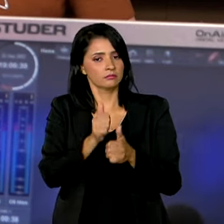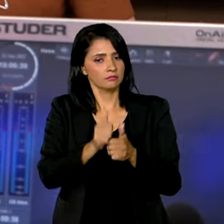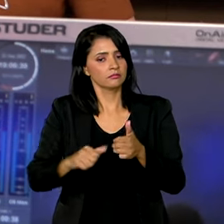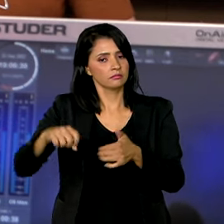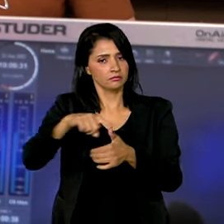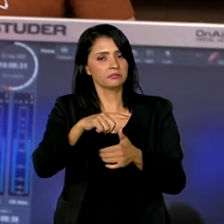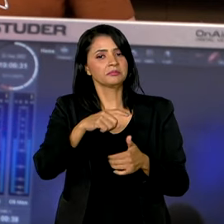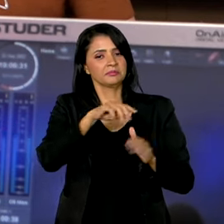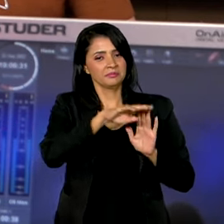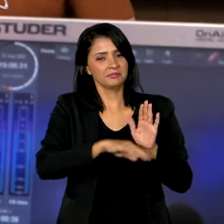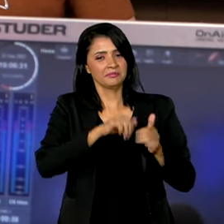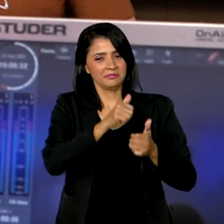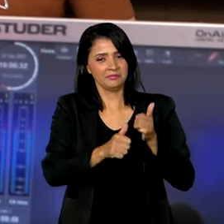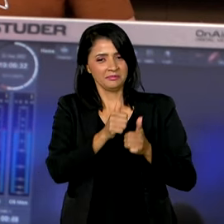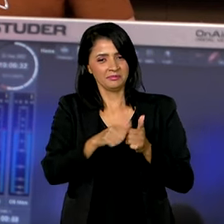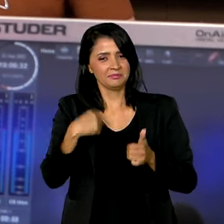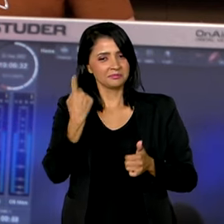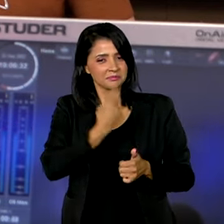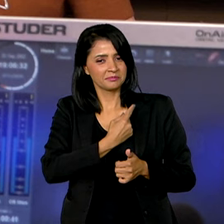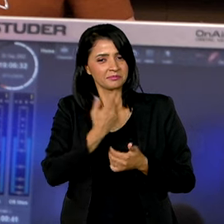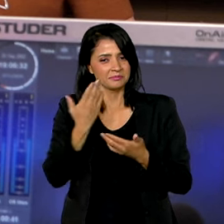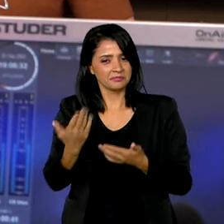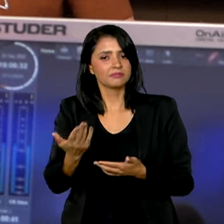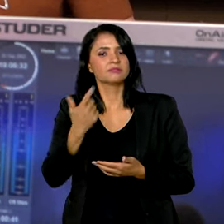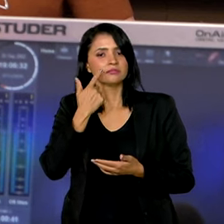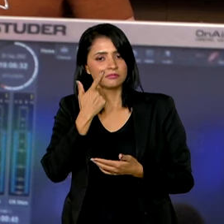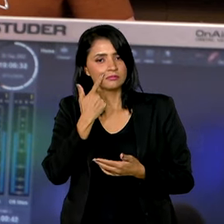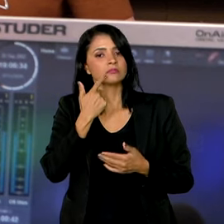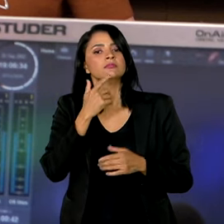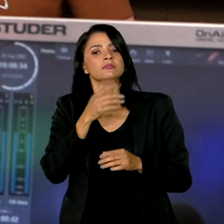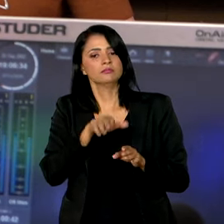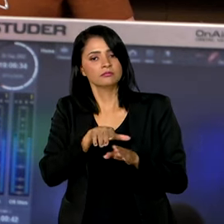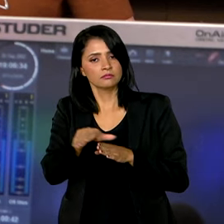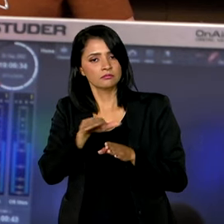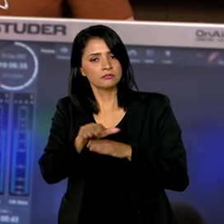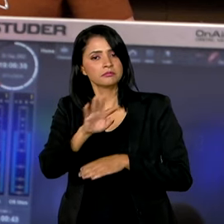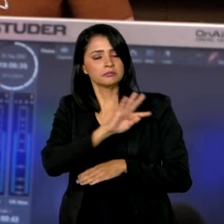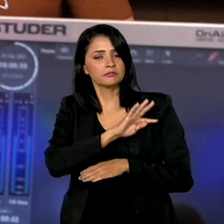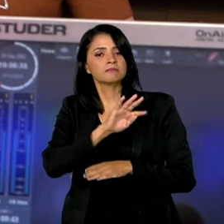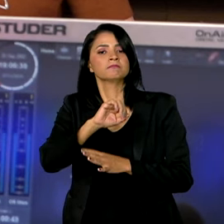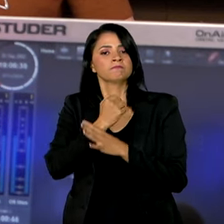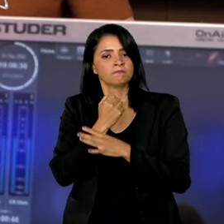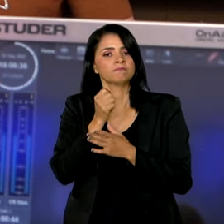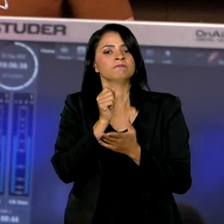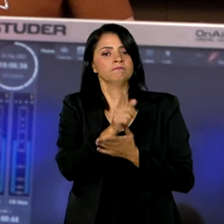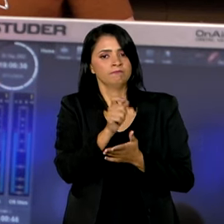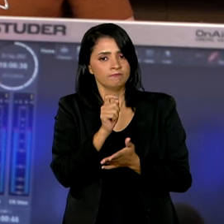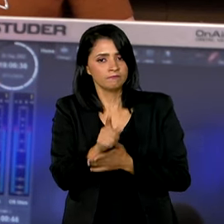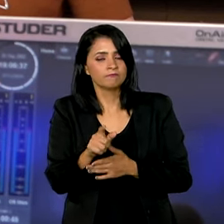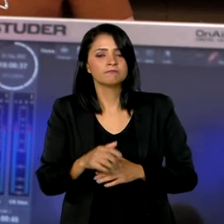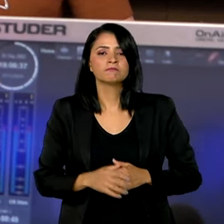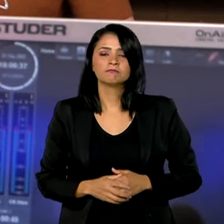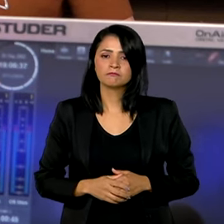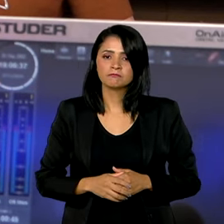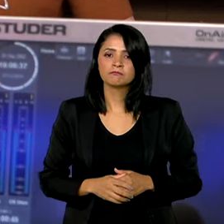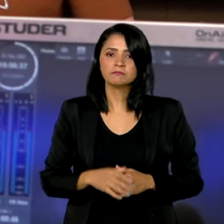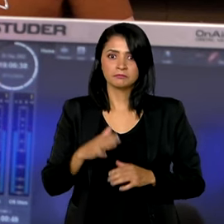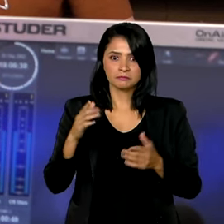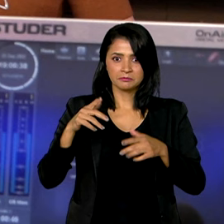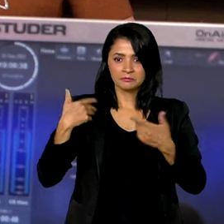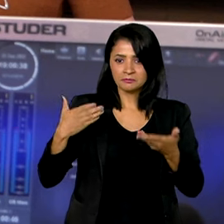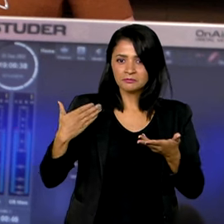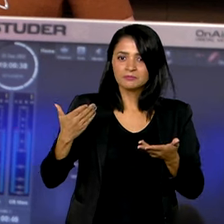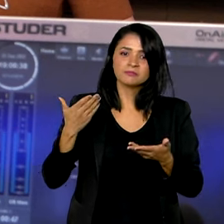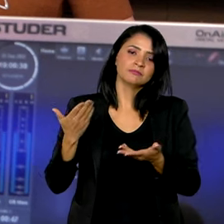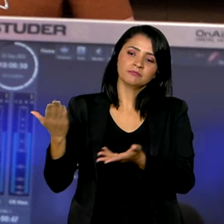arroz da gente da Conab oferece acompanhamento técnico e a garantia de comercialização desse arroz para tratar desse assunto vamos